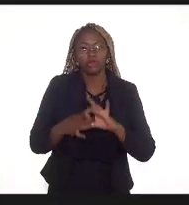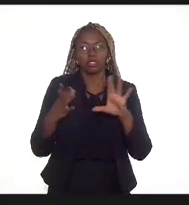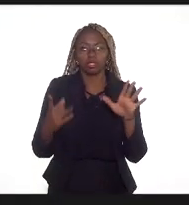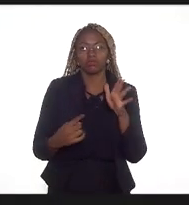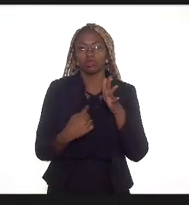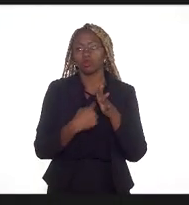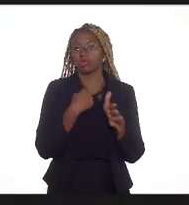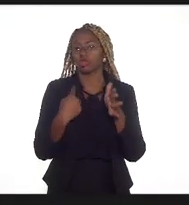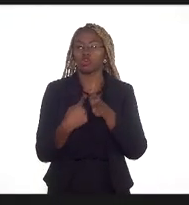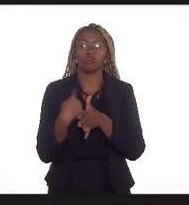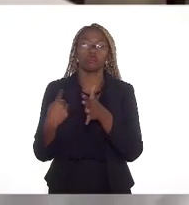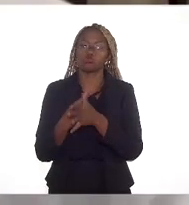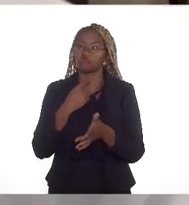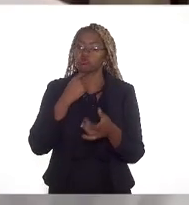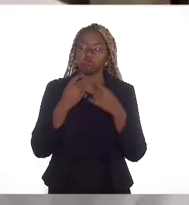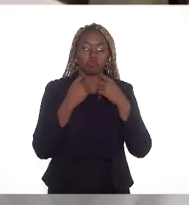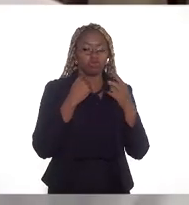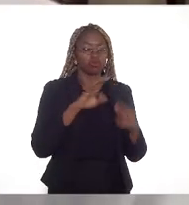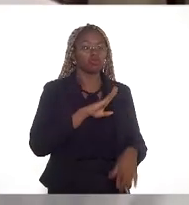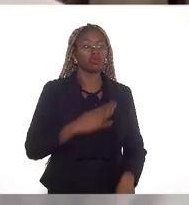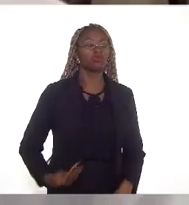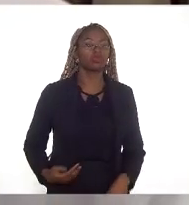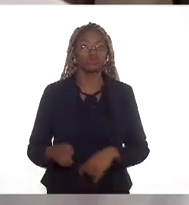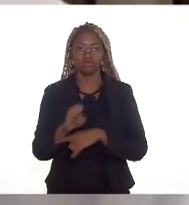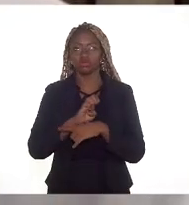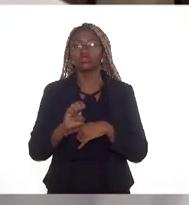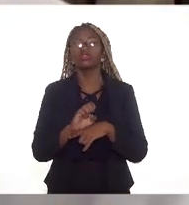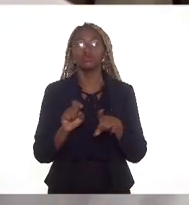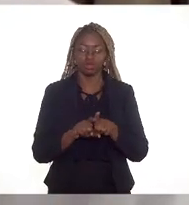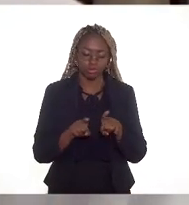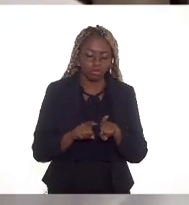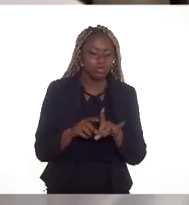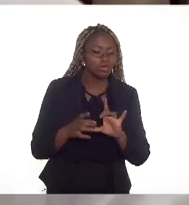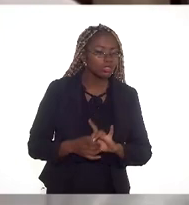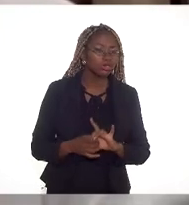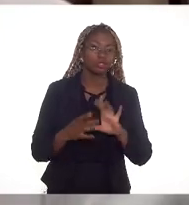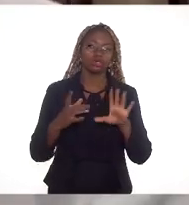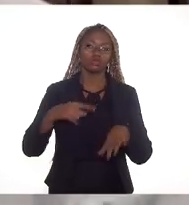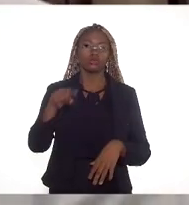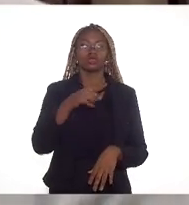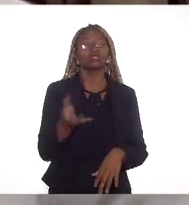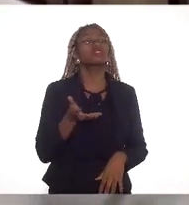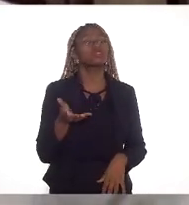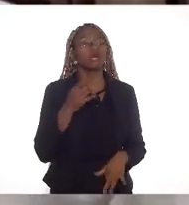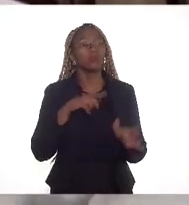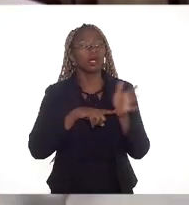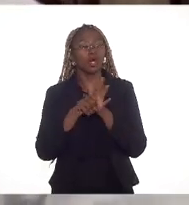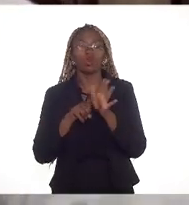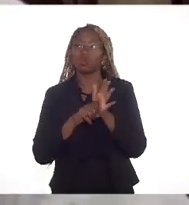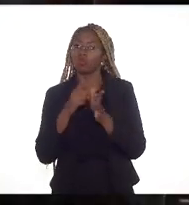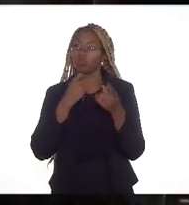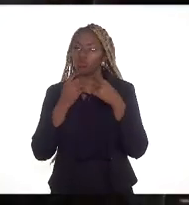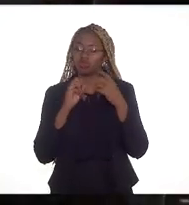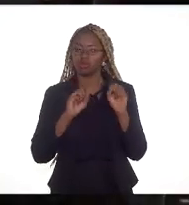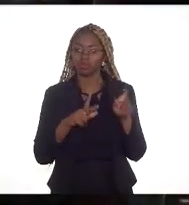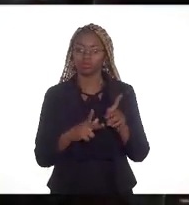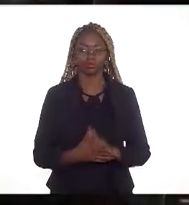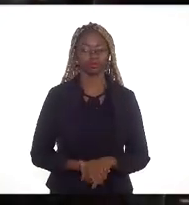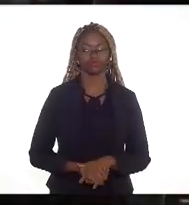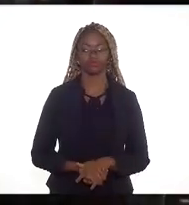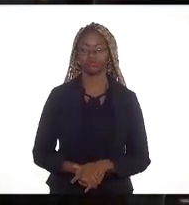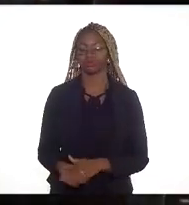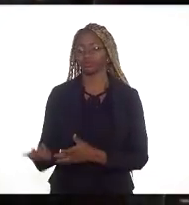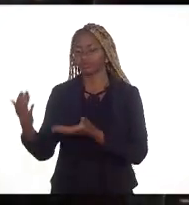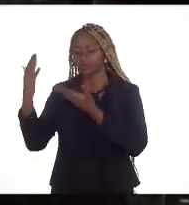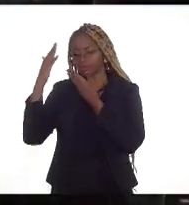o governo do Estado à disposição de todos os senhores a perguntas. Obrigado,